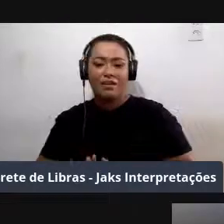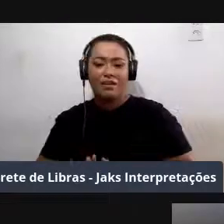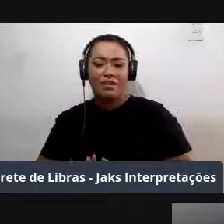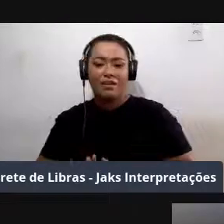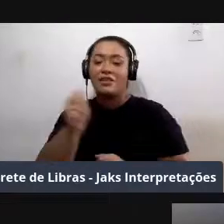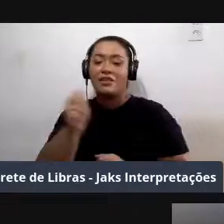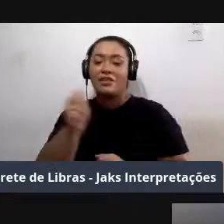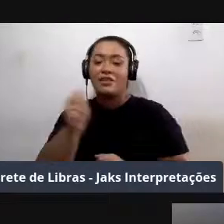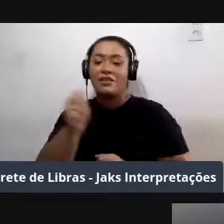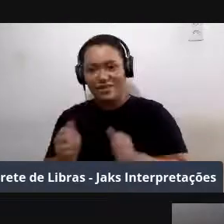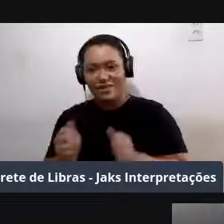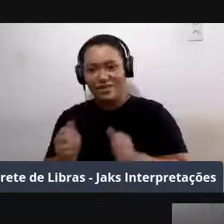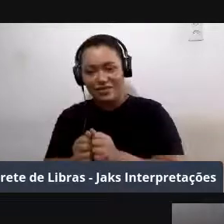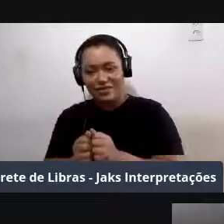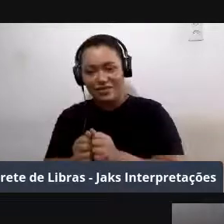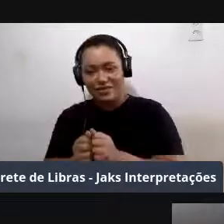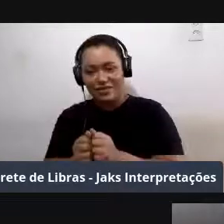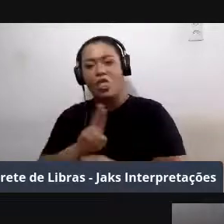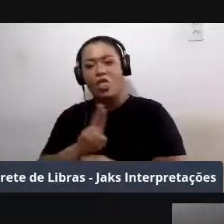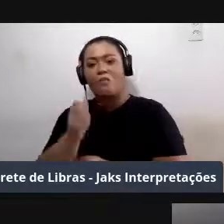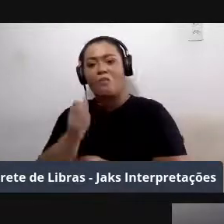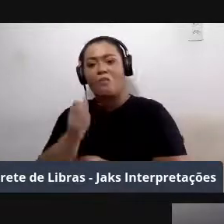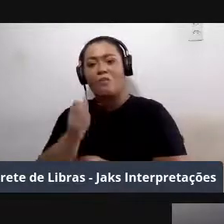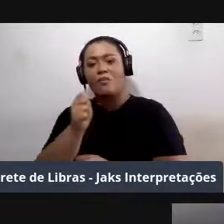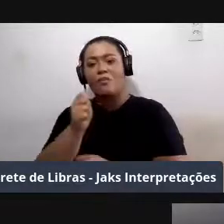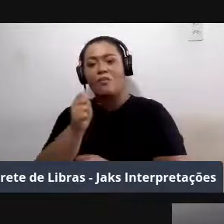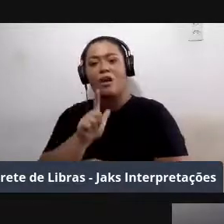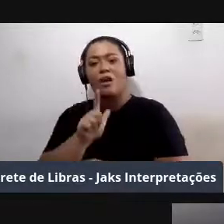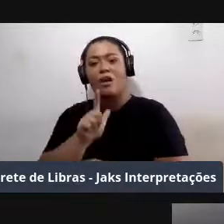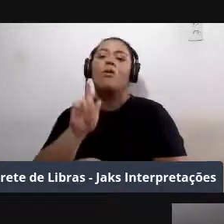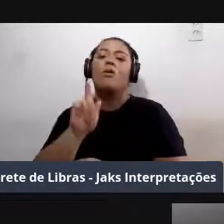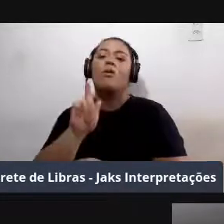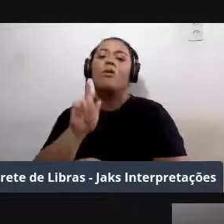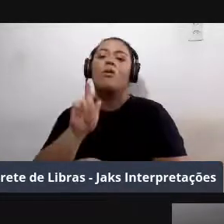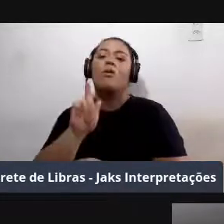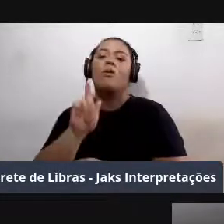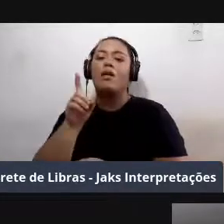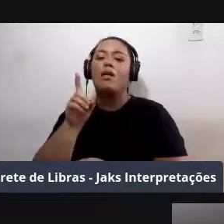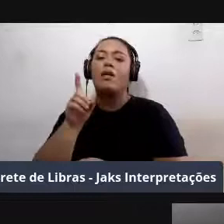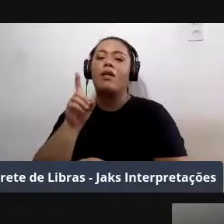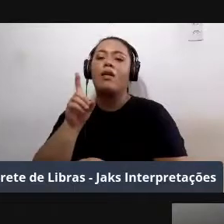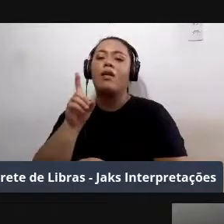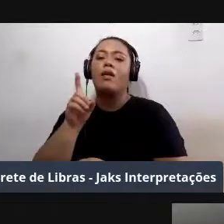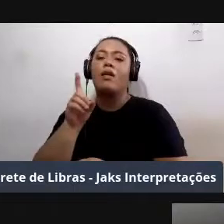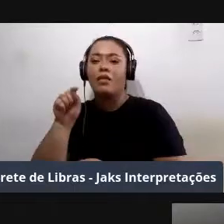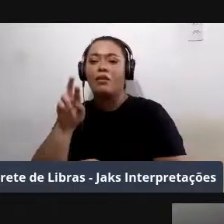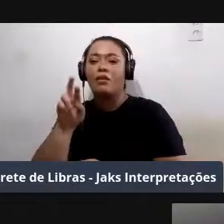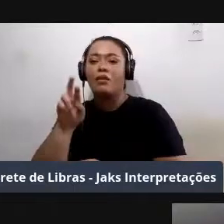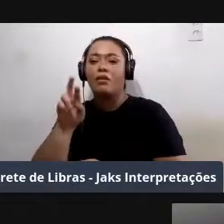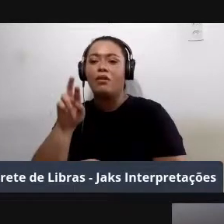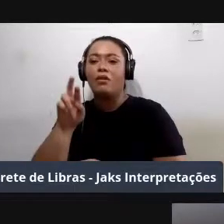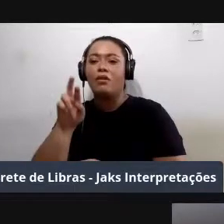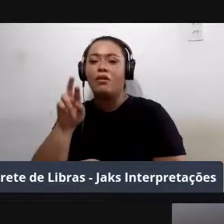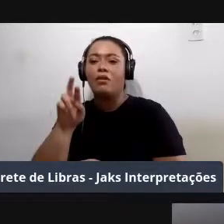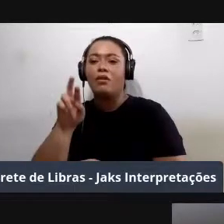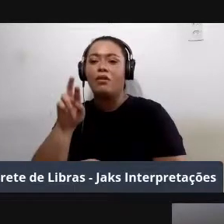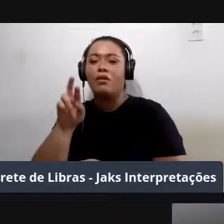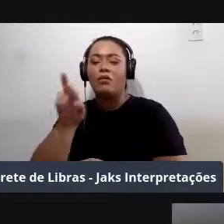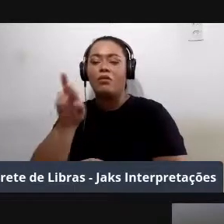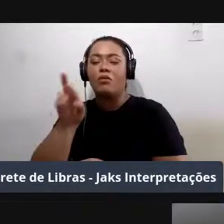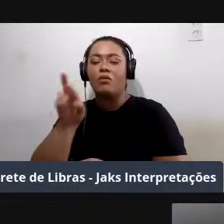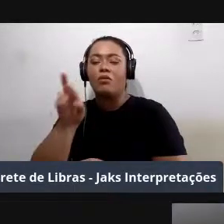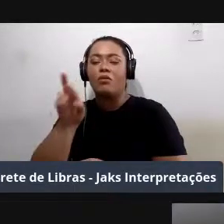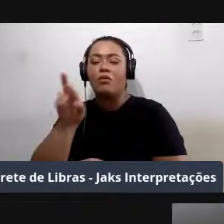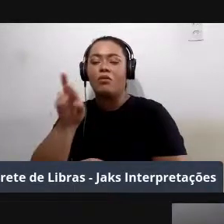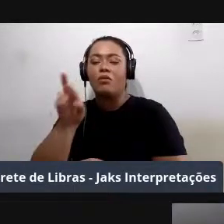ela, para ver se ela podia fazer um pouco essa conversa e contar um pouquinho para a Dora sobre essa realidade do Amazonas,